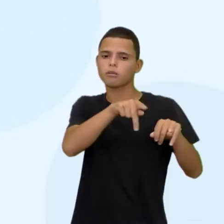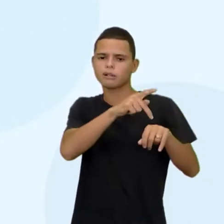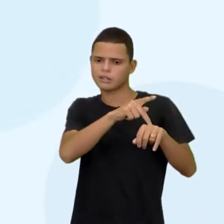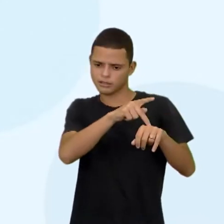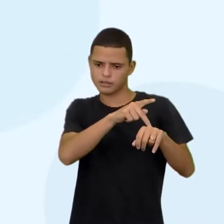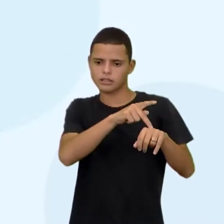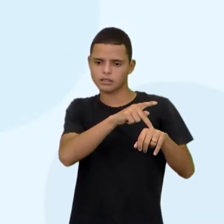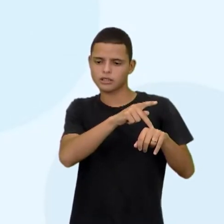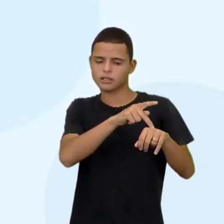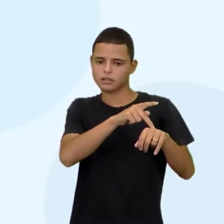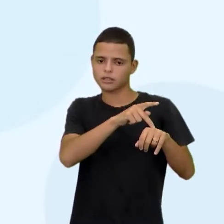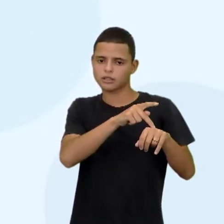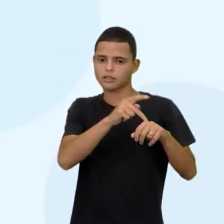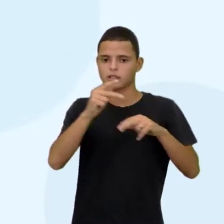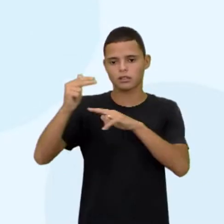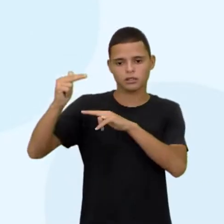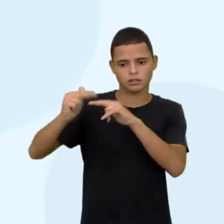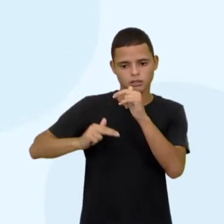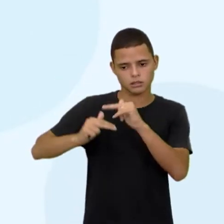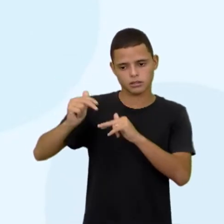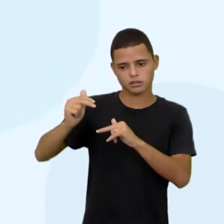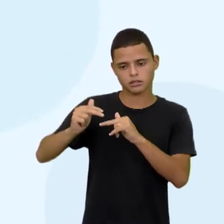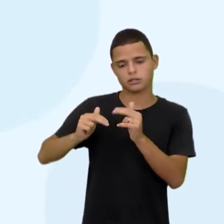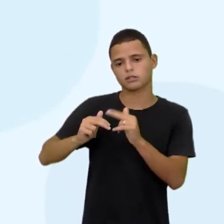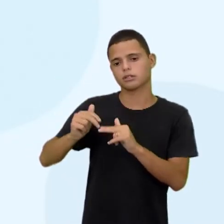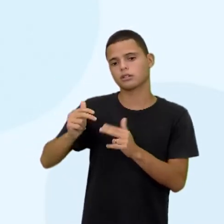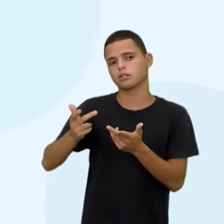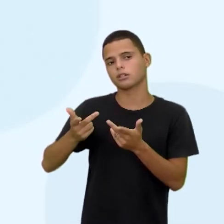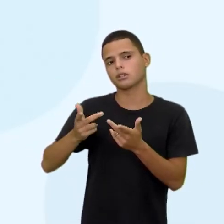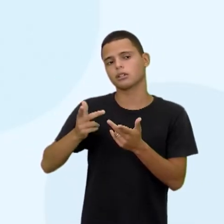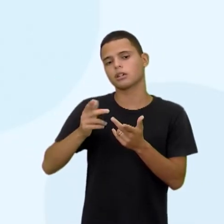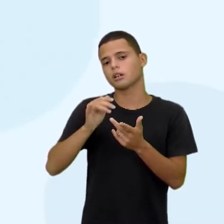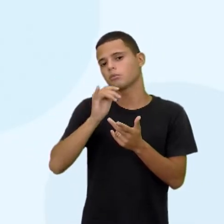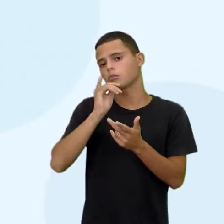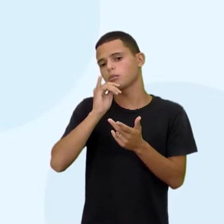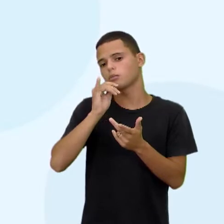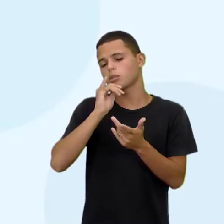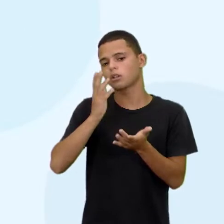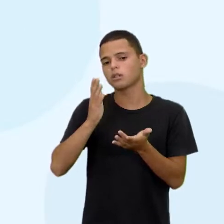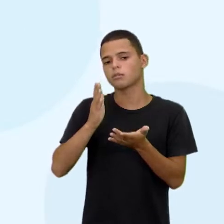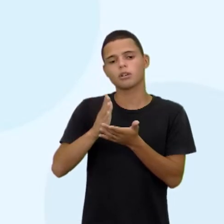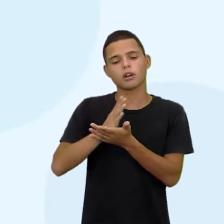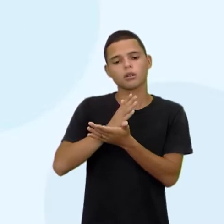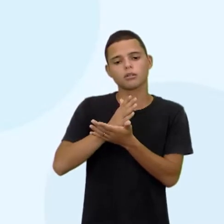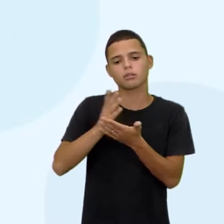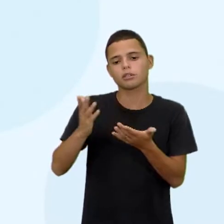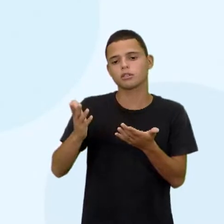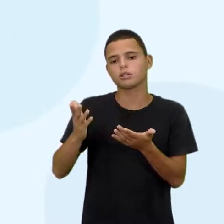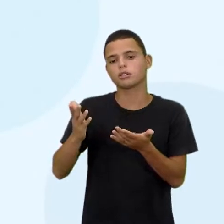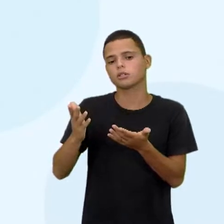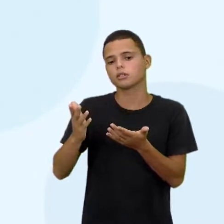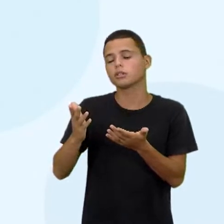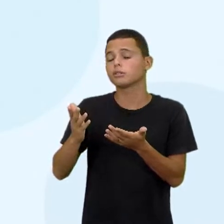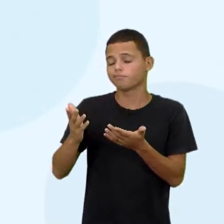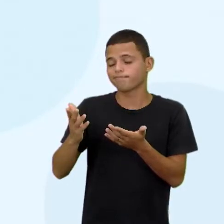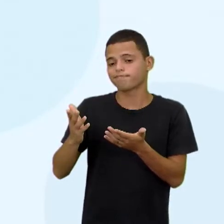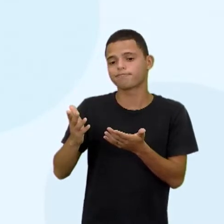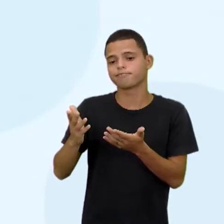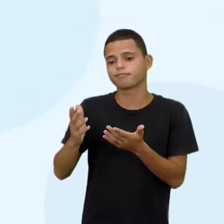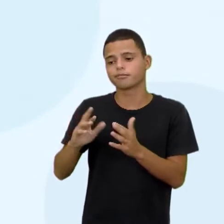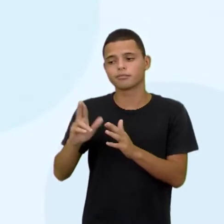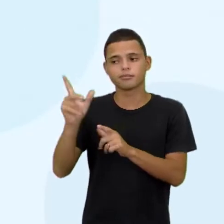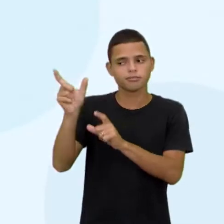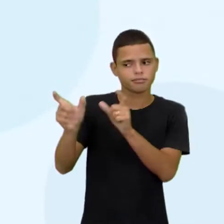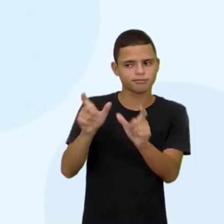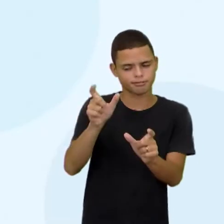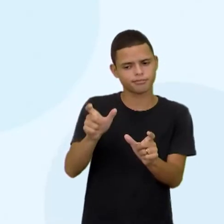O patrimônio cultural material está associado aos elementos materiais e, portanto, é